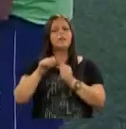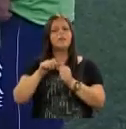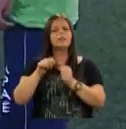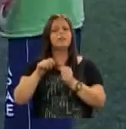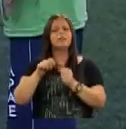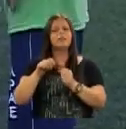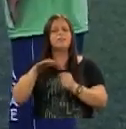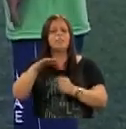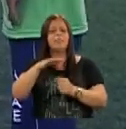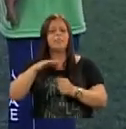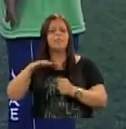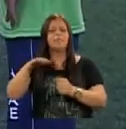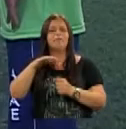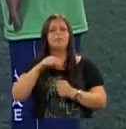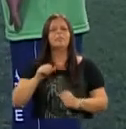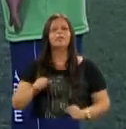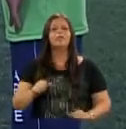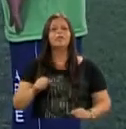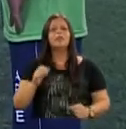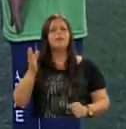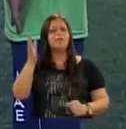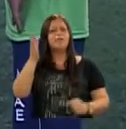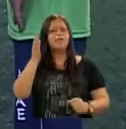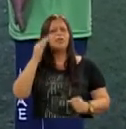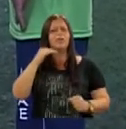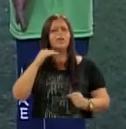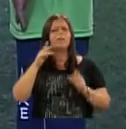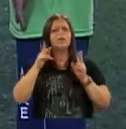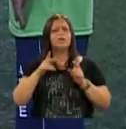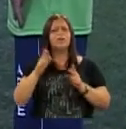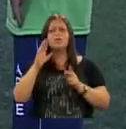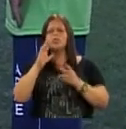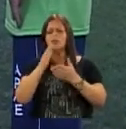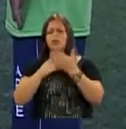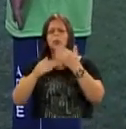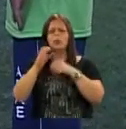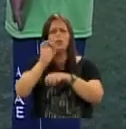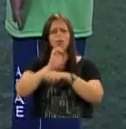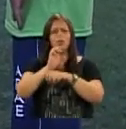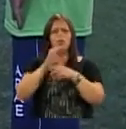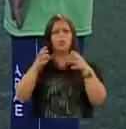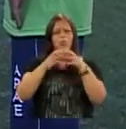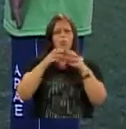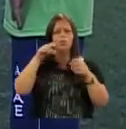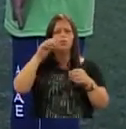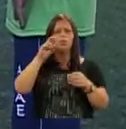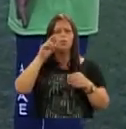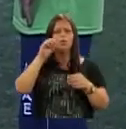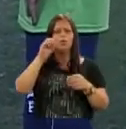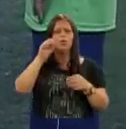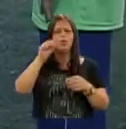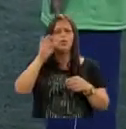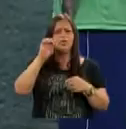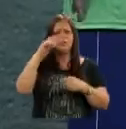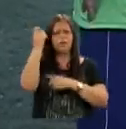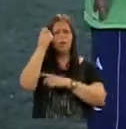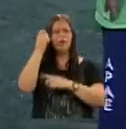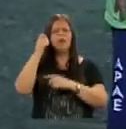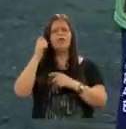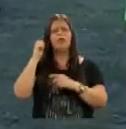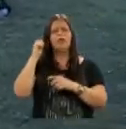e veio gente de todo o estado mesmo esse grupo do noroeste gaúcho viajou toda a noite para competir